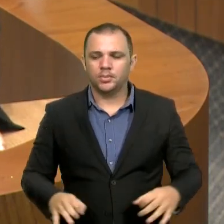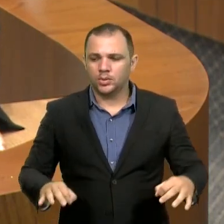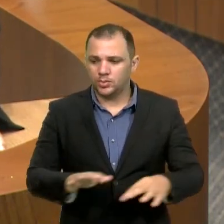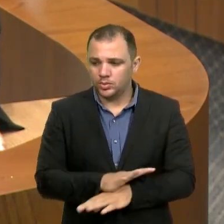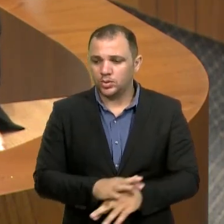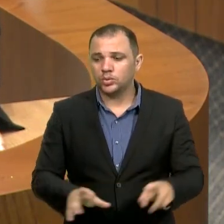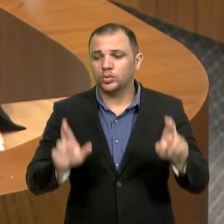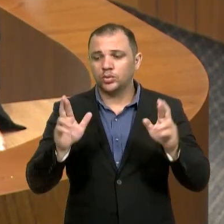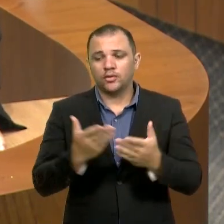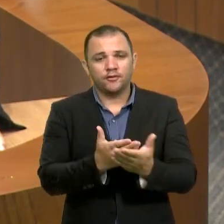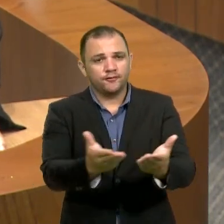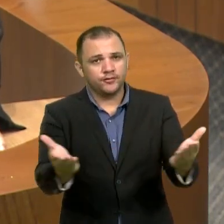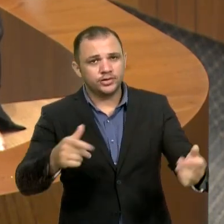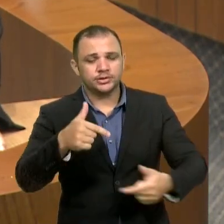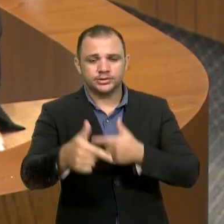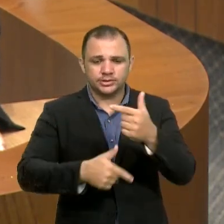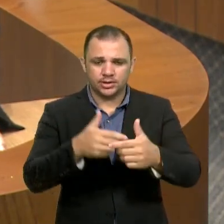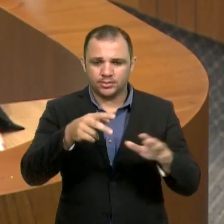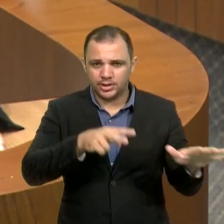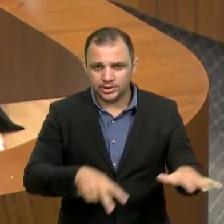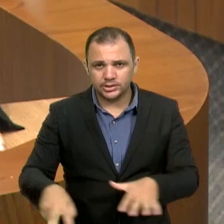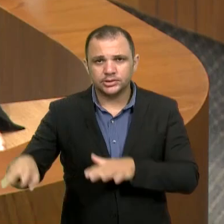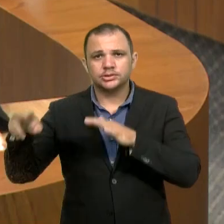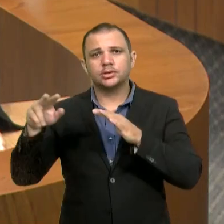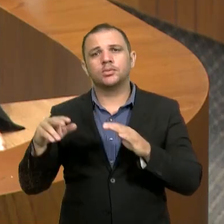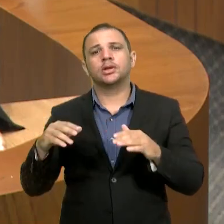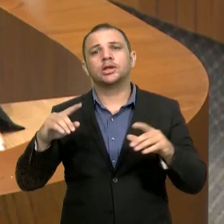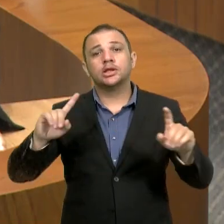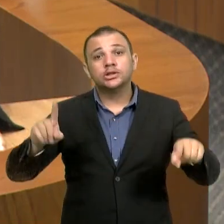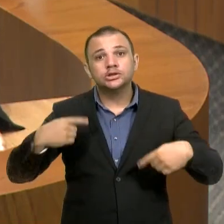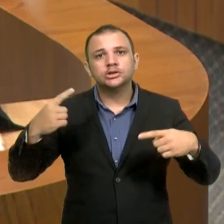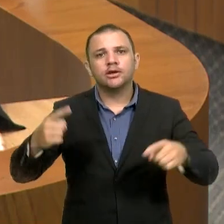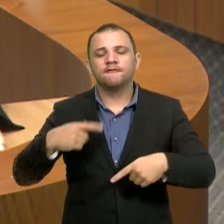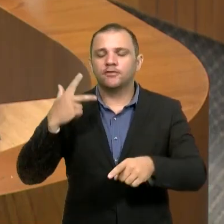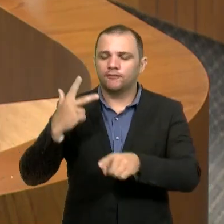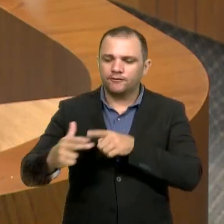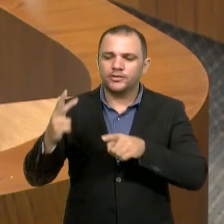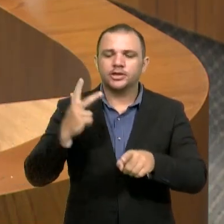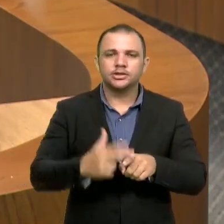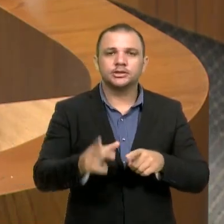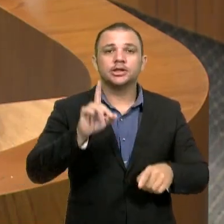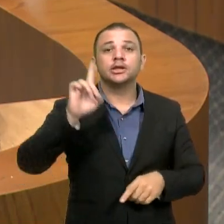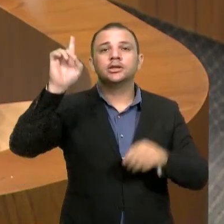de muito desafio, de superação de desafios, e que Deus nos ilumine e nos ajude na condução dos nossos trabalhos.